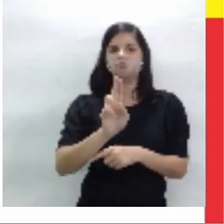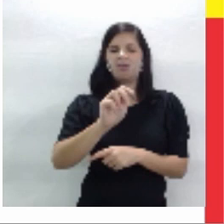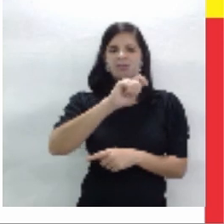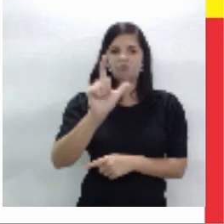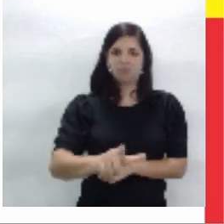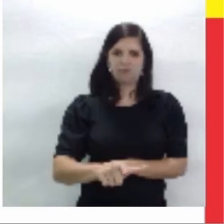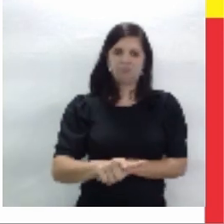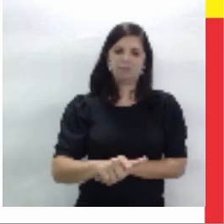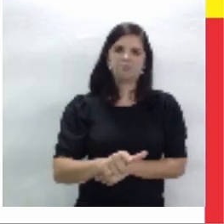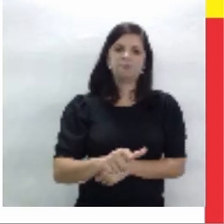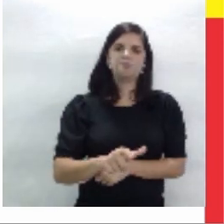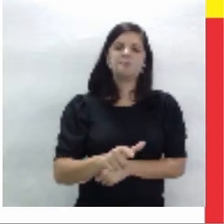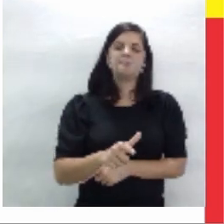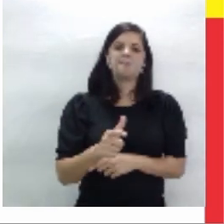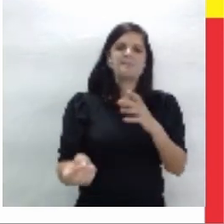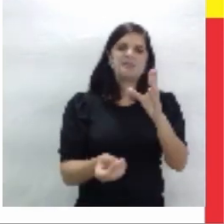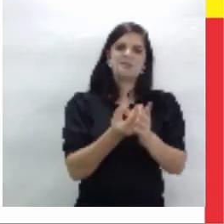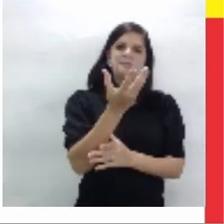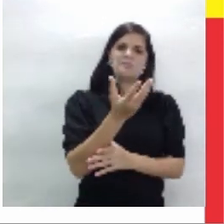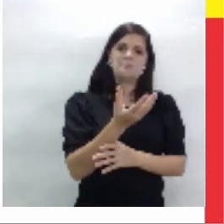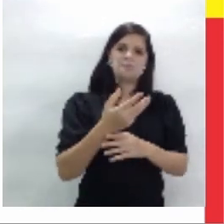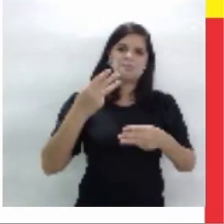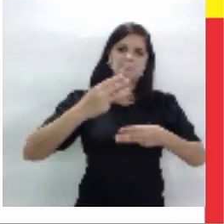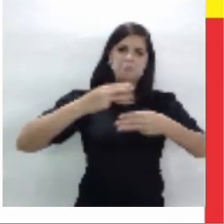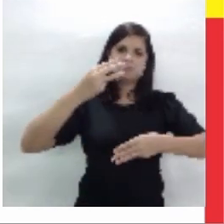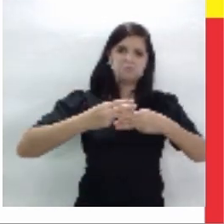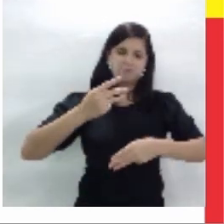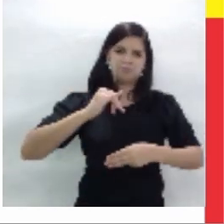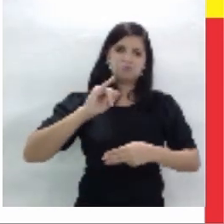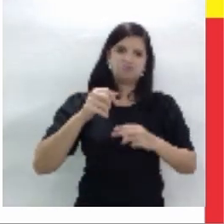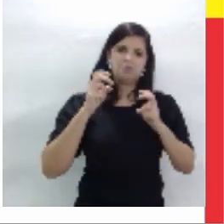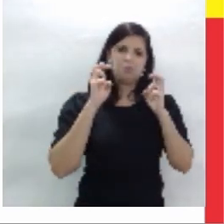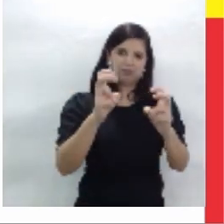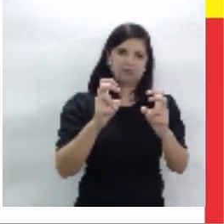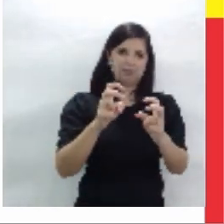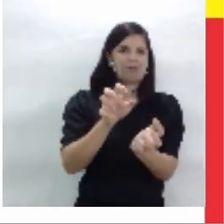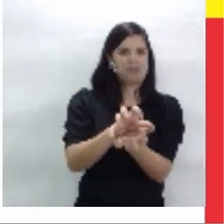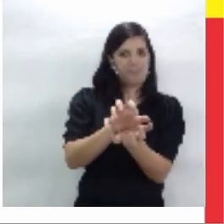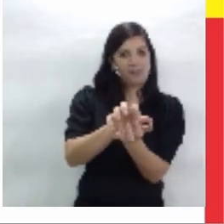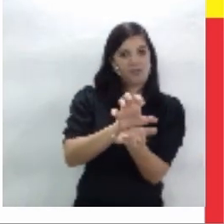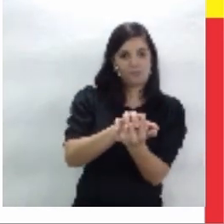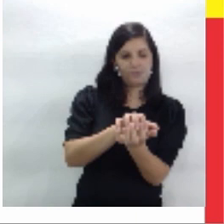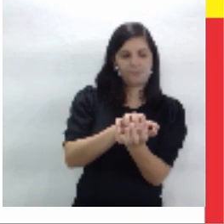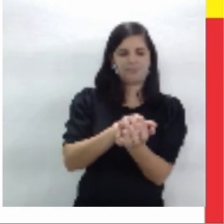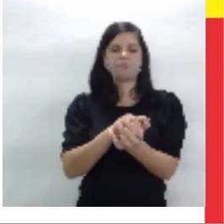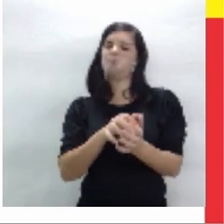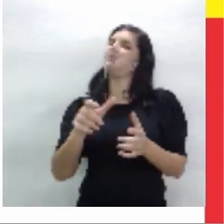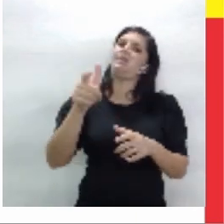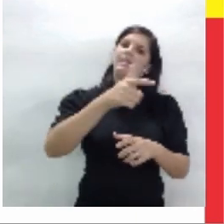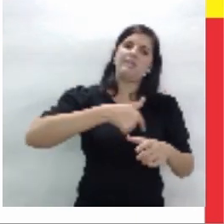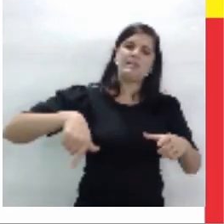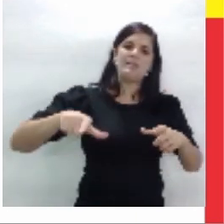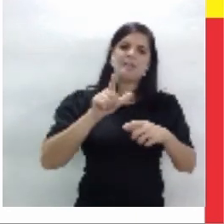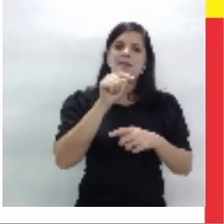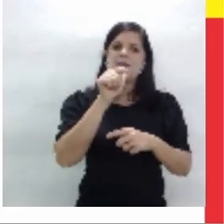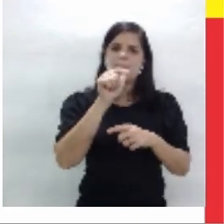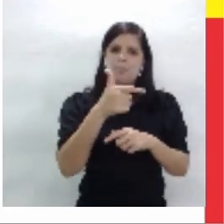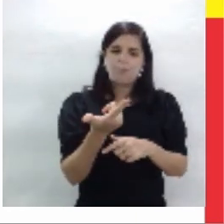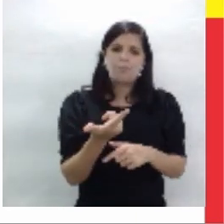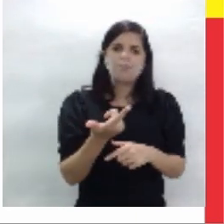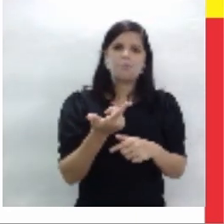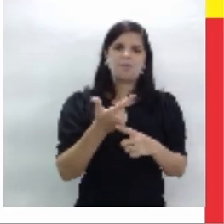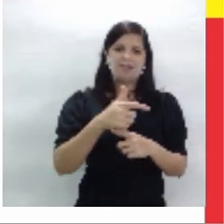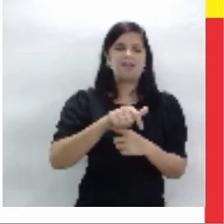Azul, formado ali no município ali de Jaboatão, aqui em Pernambuco, tá? Esse lago é um exemplo de um lago que